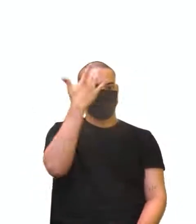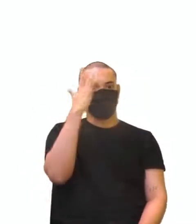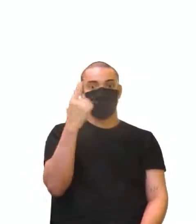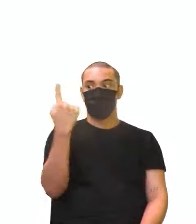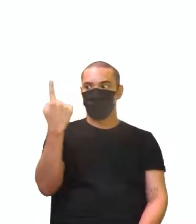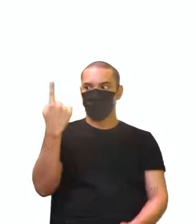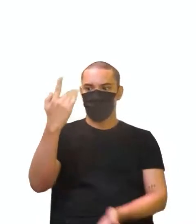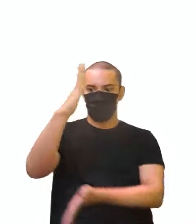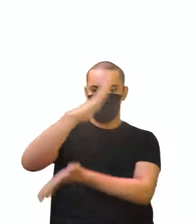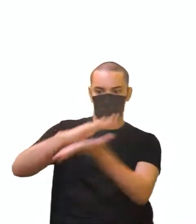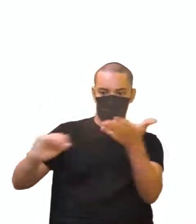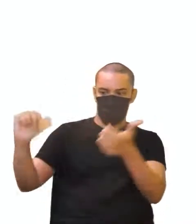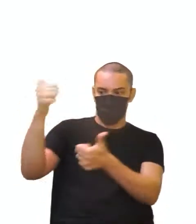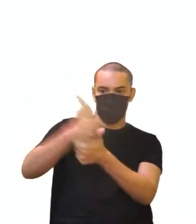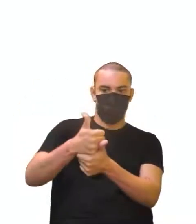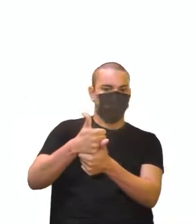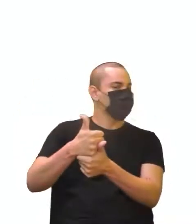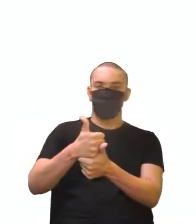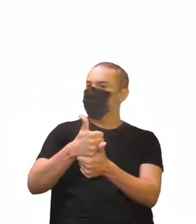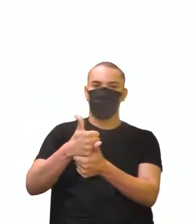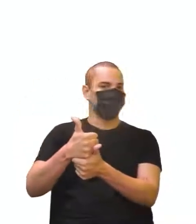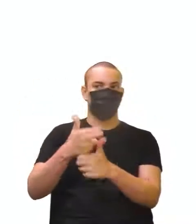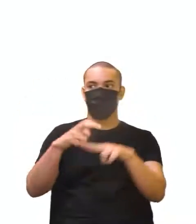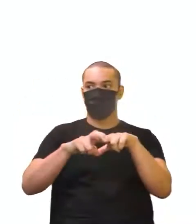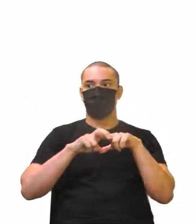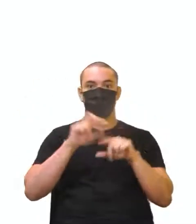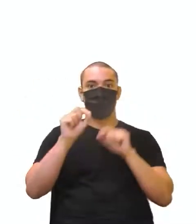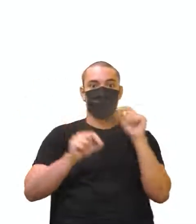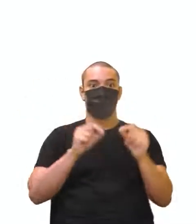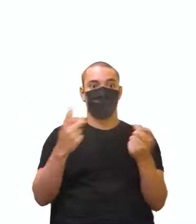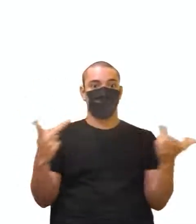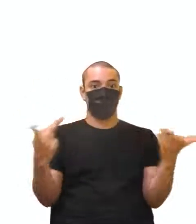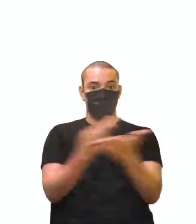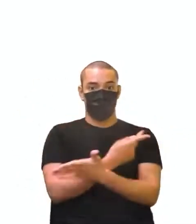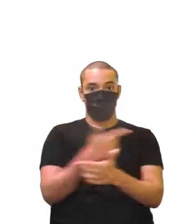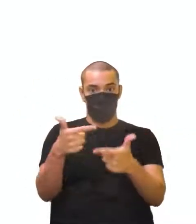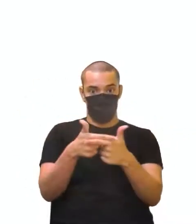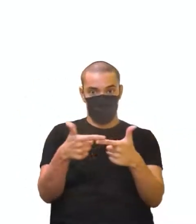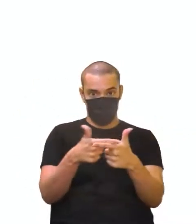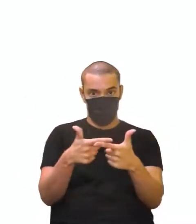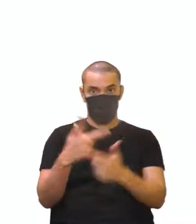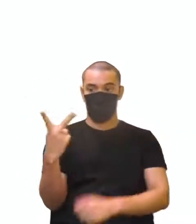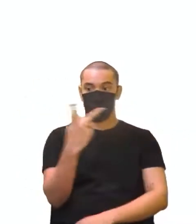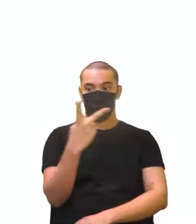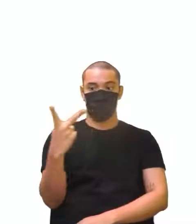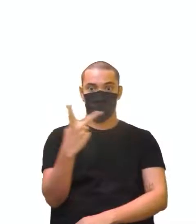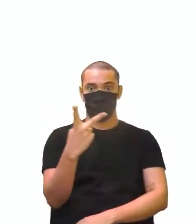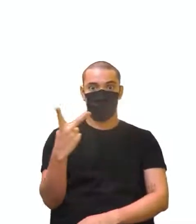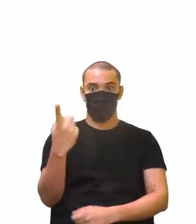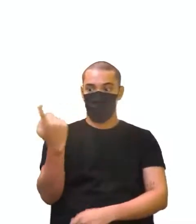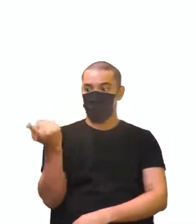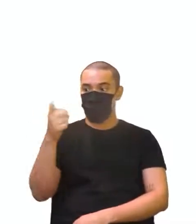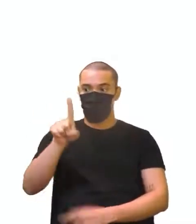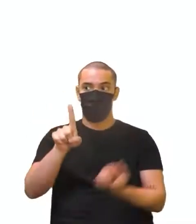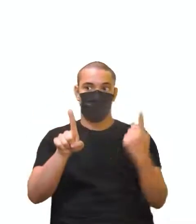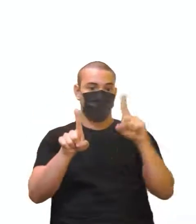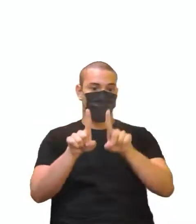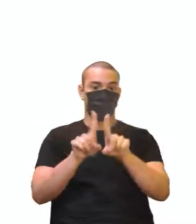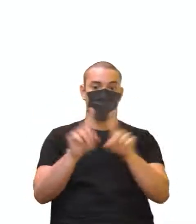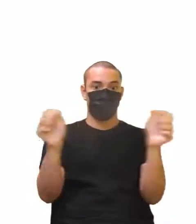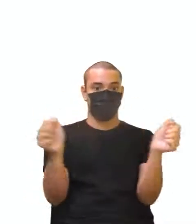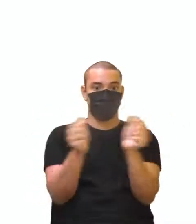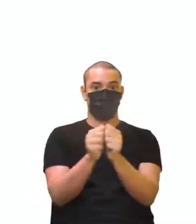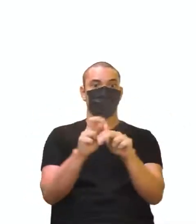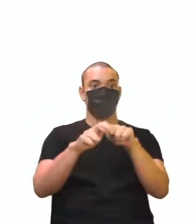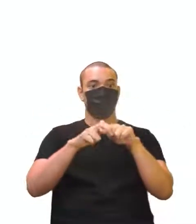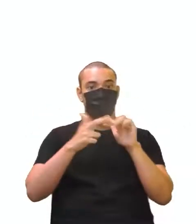excluir o outro. Eu quero que nessa situação, nesse problema, os 2 eventos estejam acontecendo simultaneamente. Por isso que é a